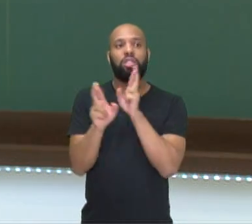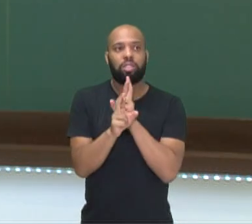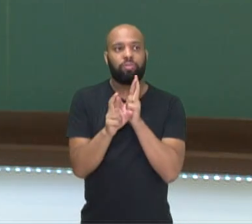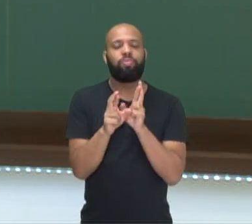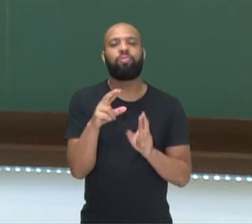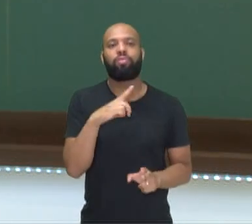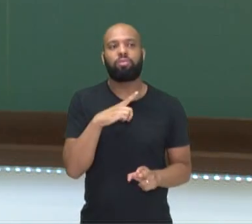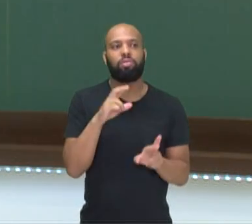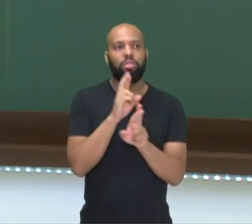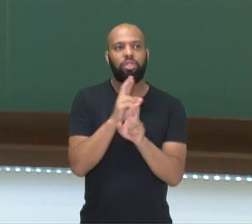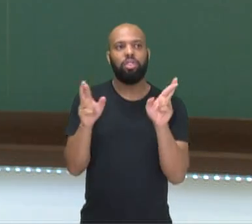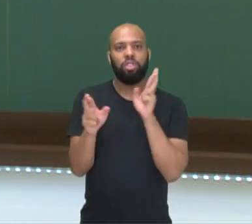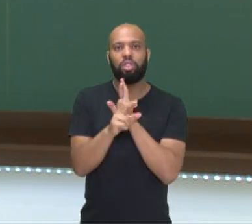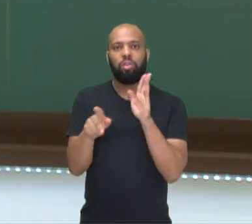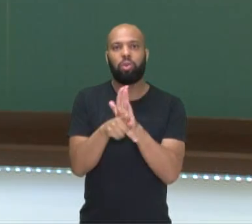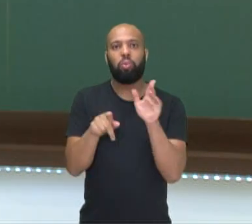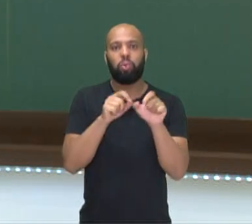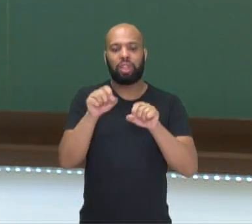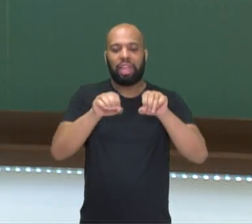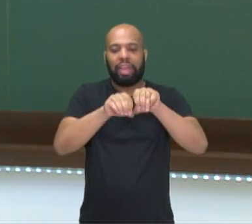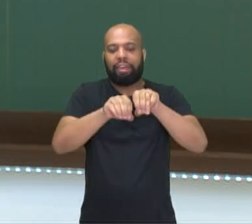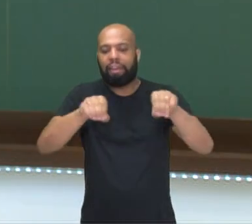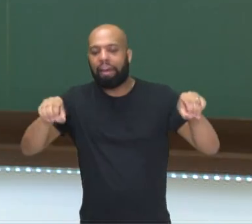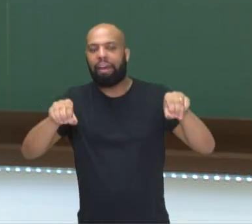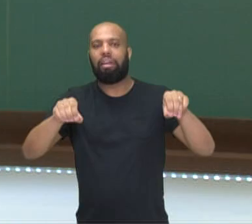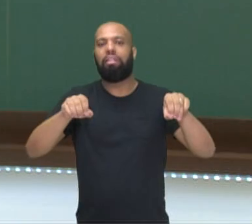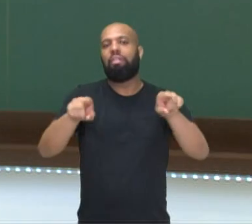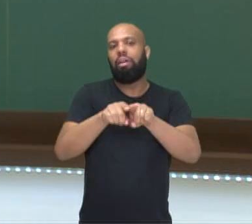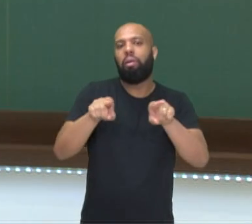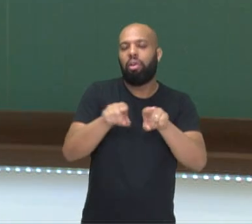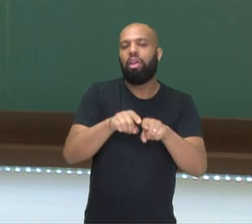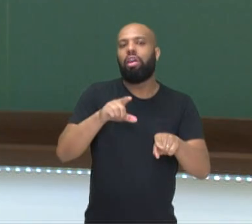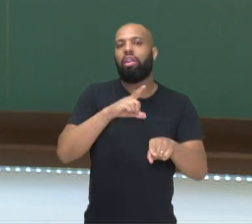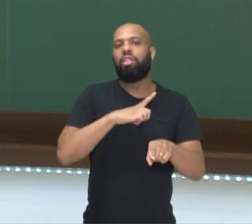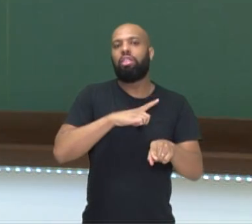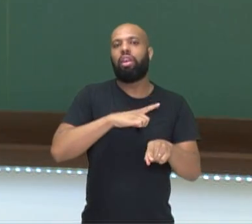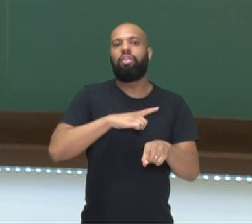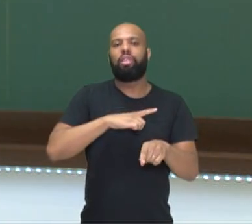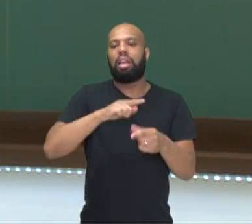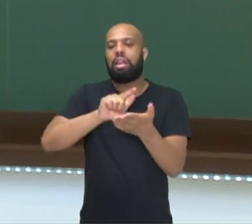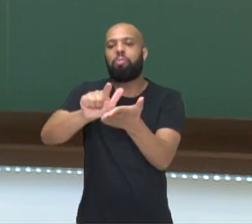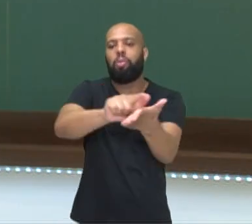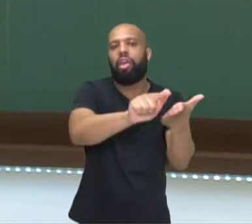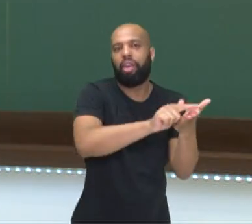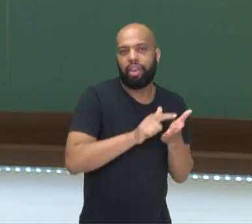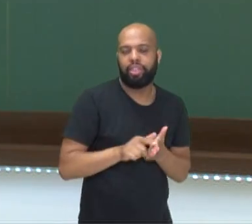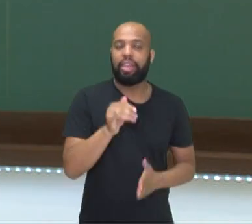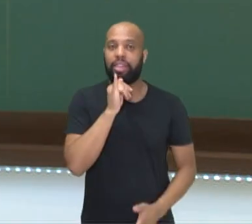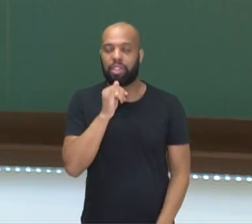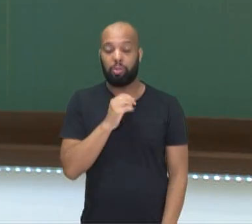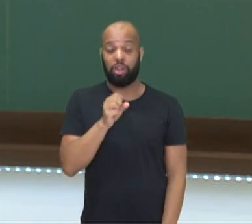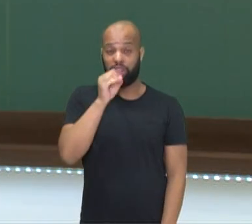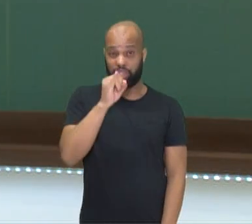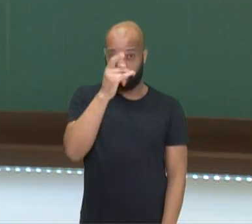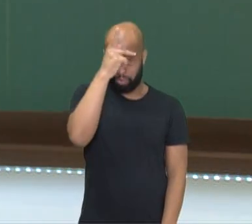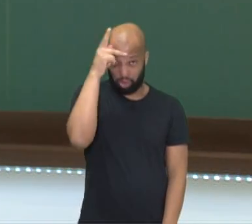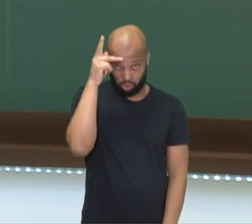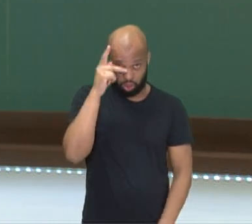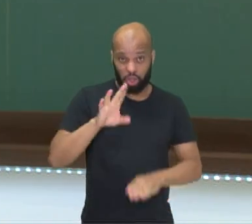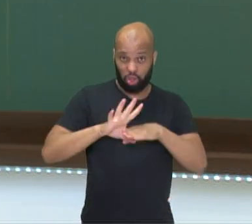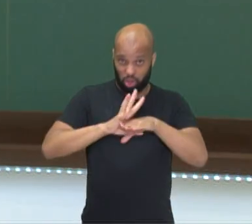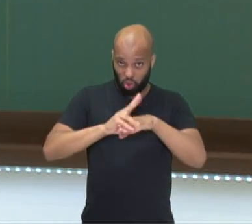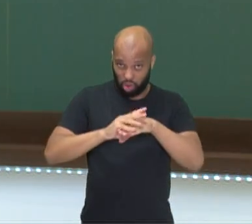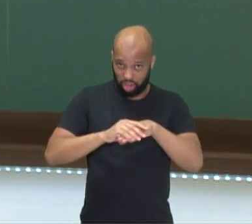muito com o saneamento básico. Pessoas doentes, ao defecarem nas suas fezes, podem conter